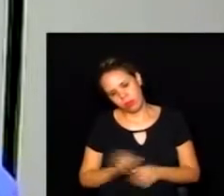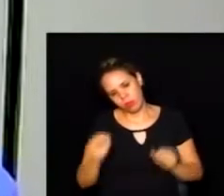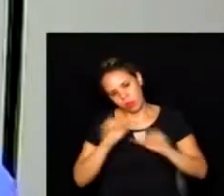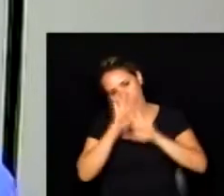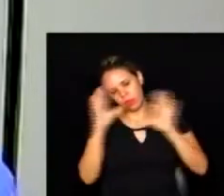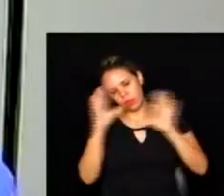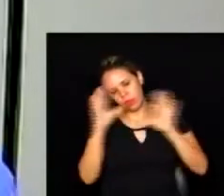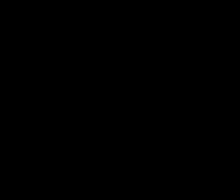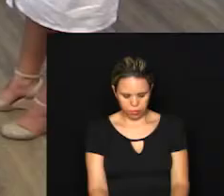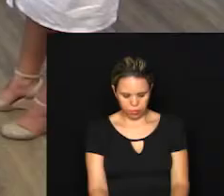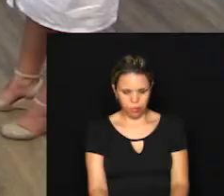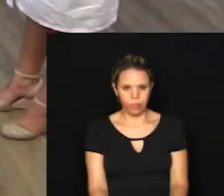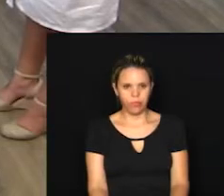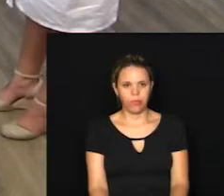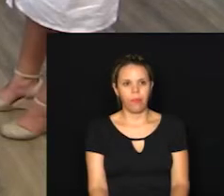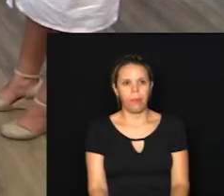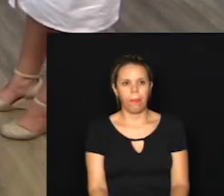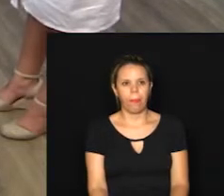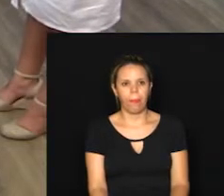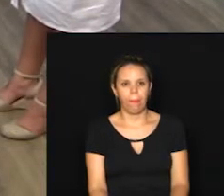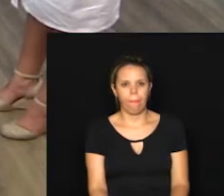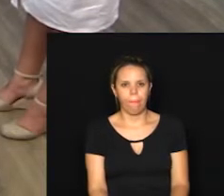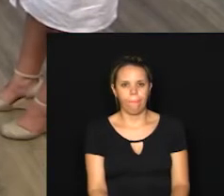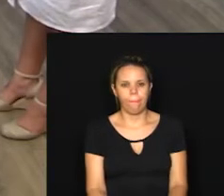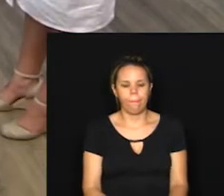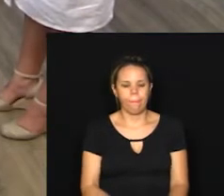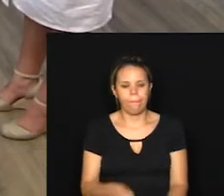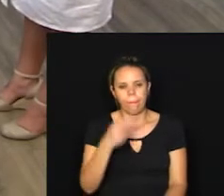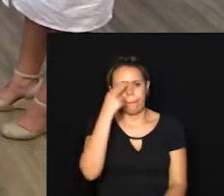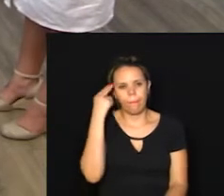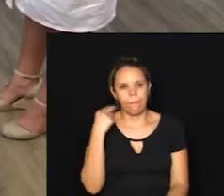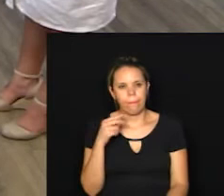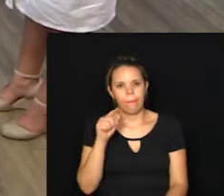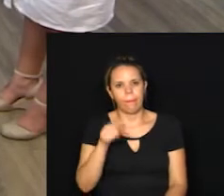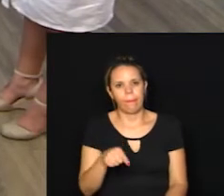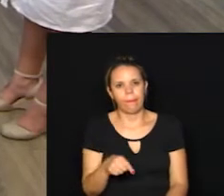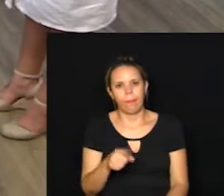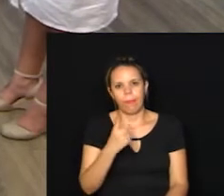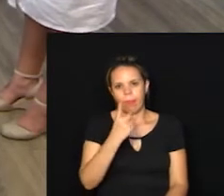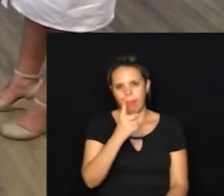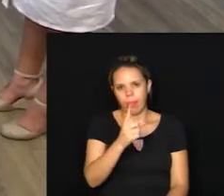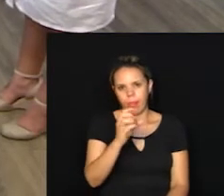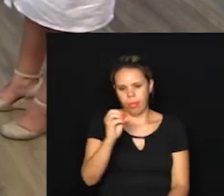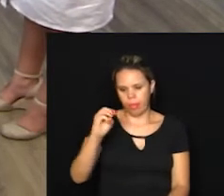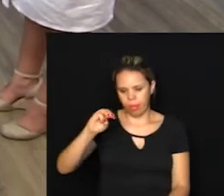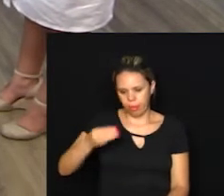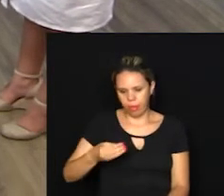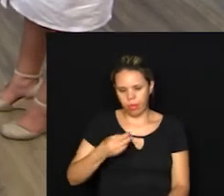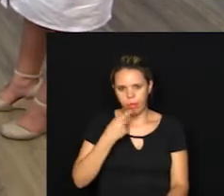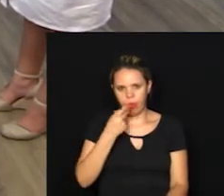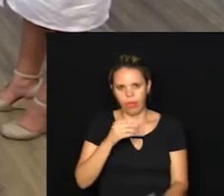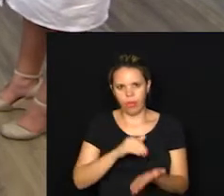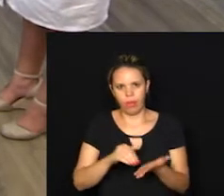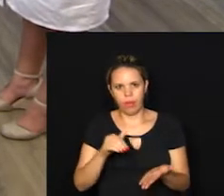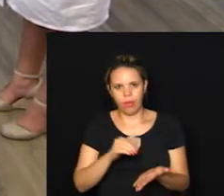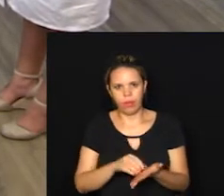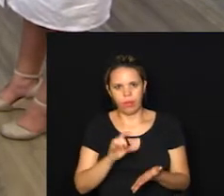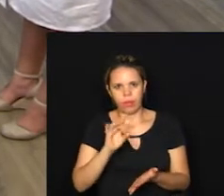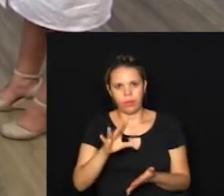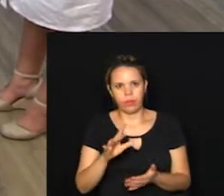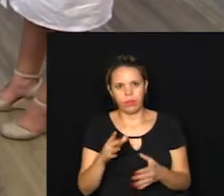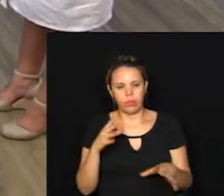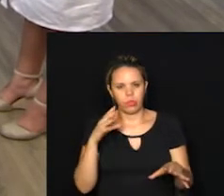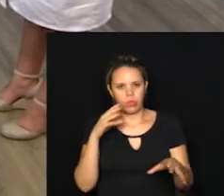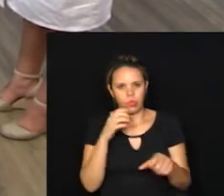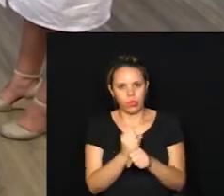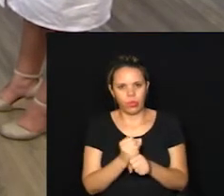transparência total. Olha, Gabriel, inclusive esses 100 milhões que o secretário acabou de mencionar, só nas contas